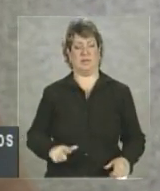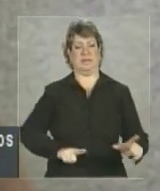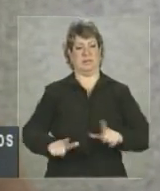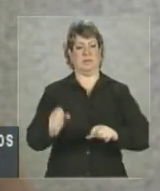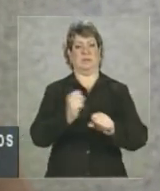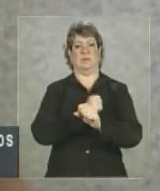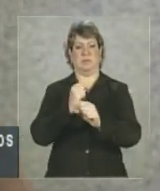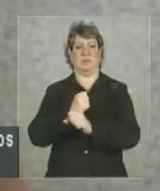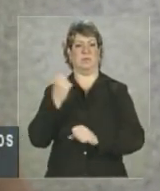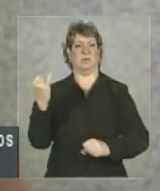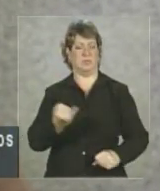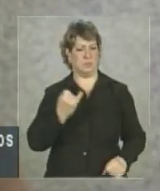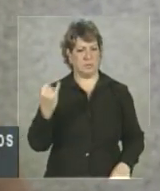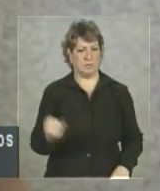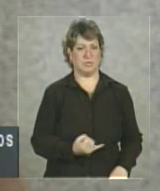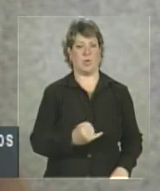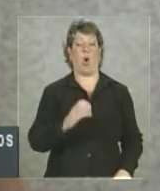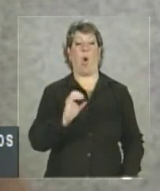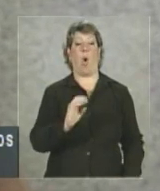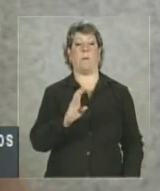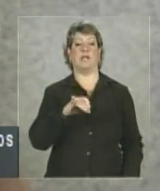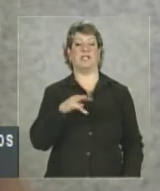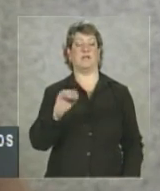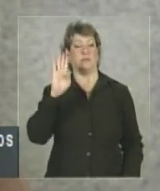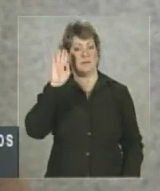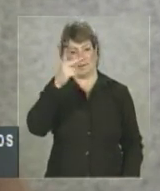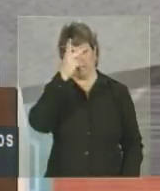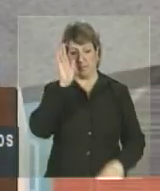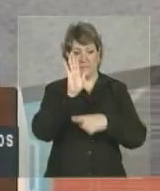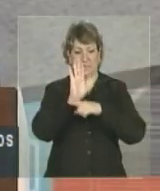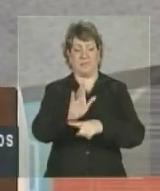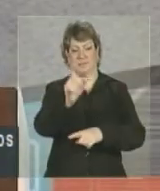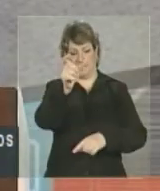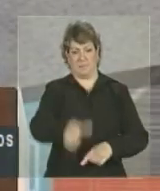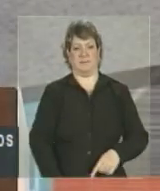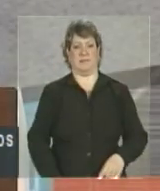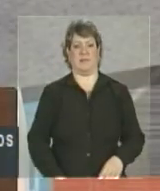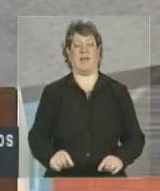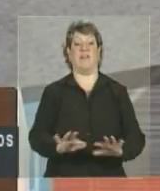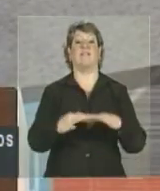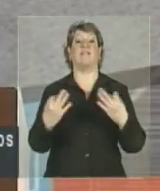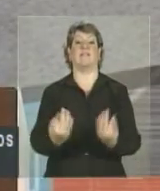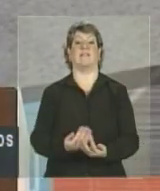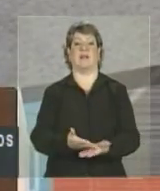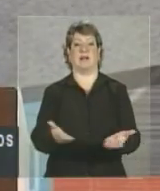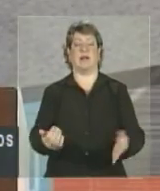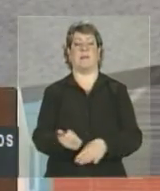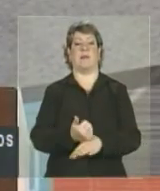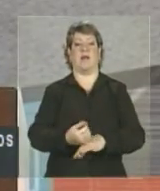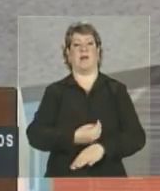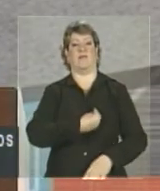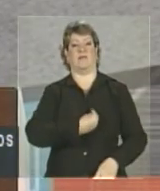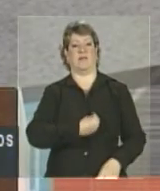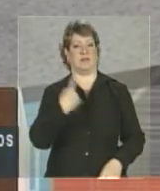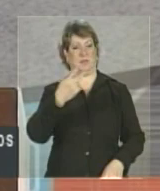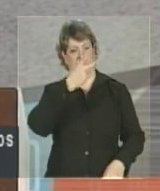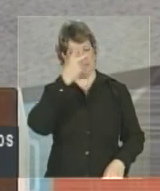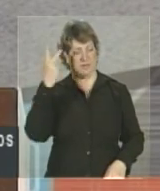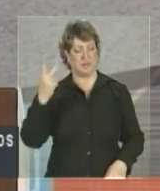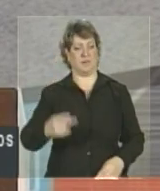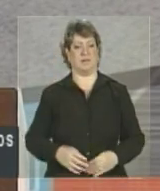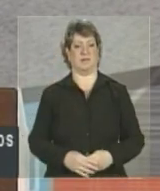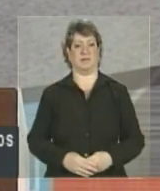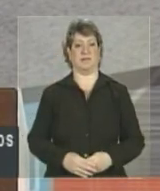tem como objetivo o ser humano em primeiro lugar, a sua família, a melhoria de vida das